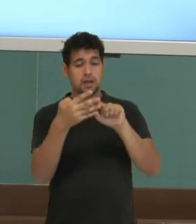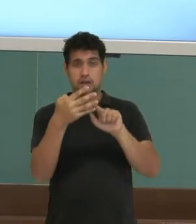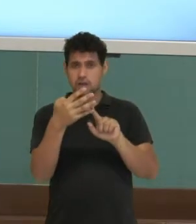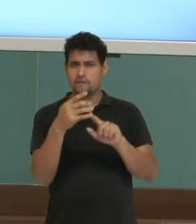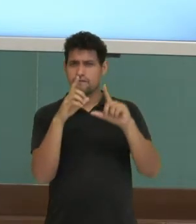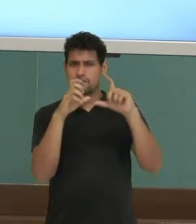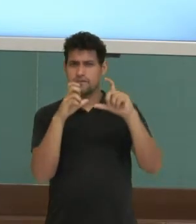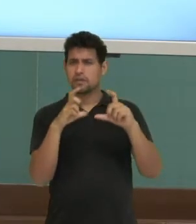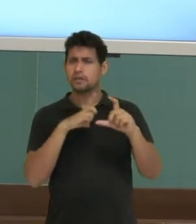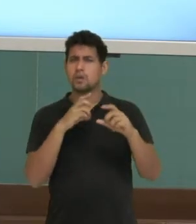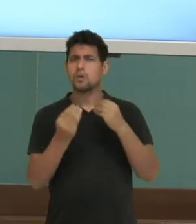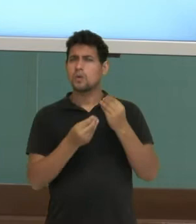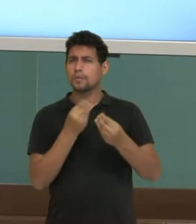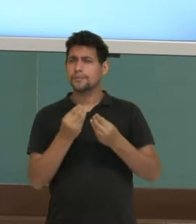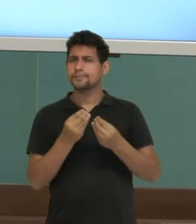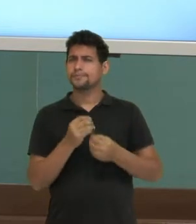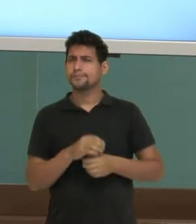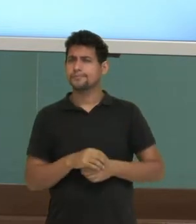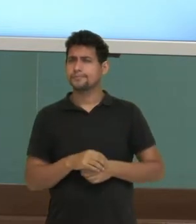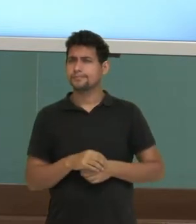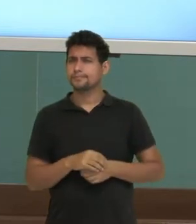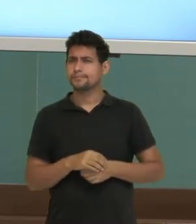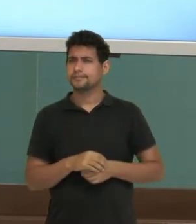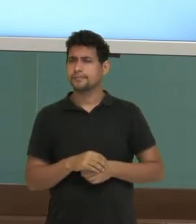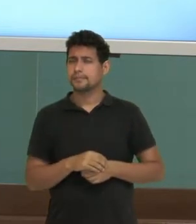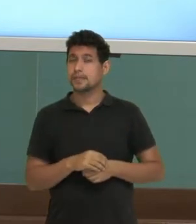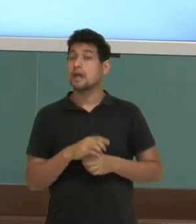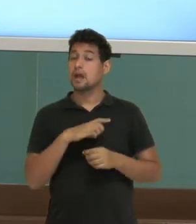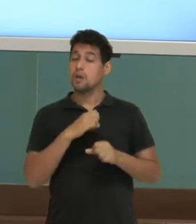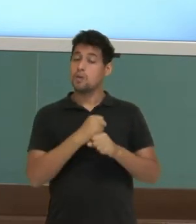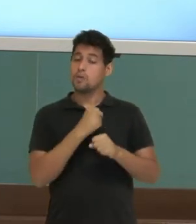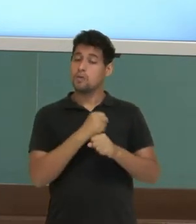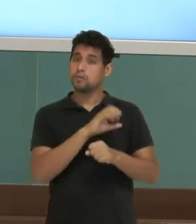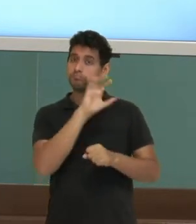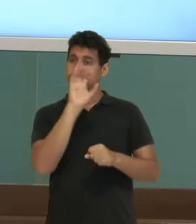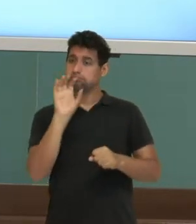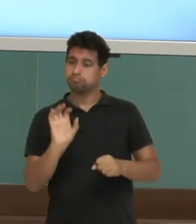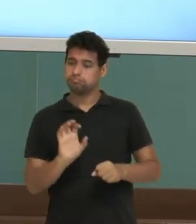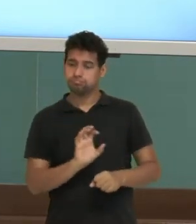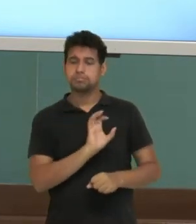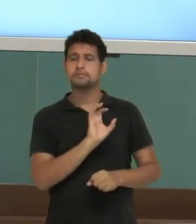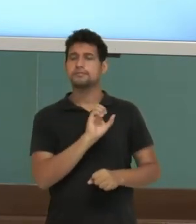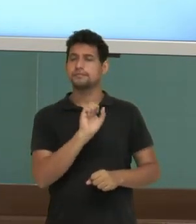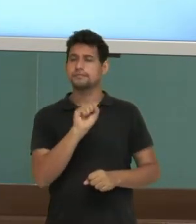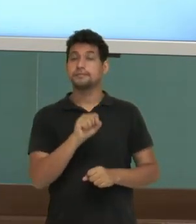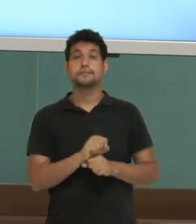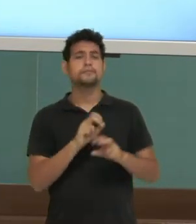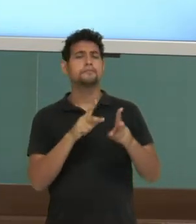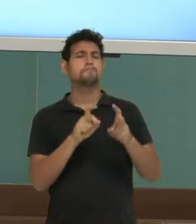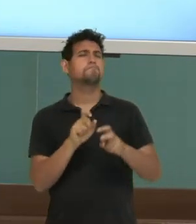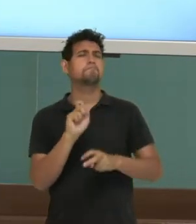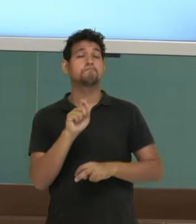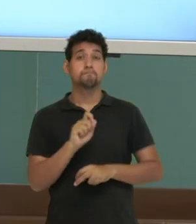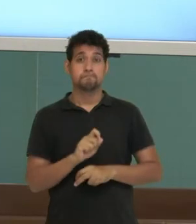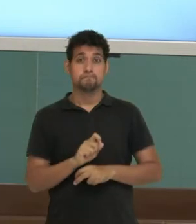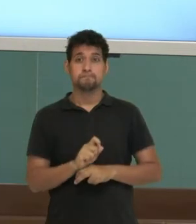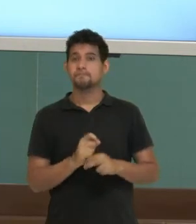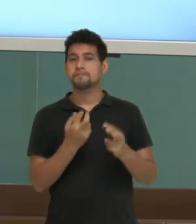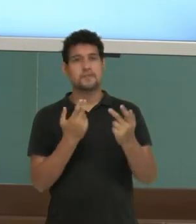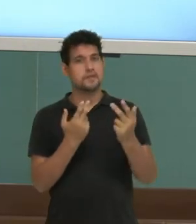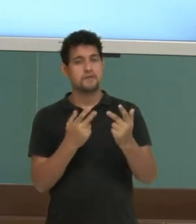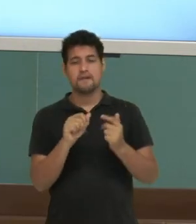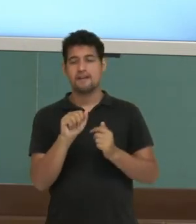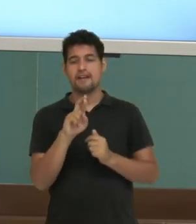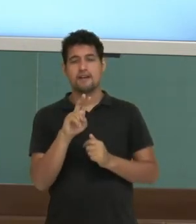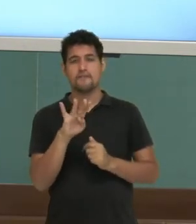estão associadas ao quê? As estações do ano, isso mesmo. Então repare que é a mesma árvore,